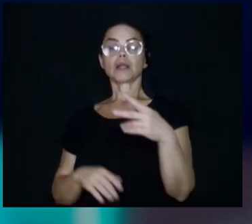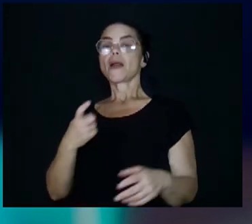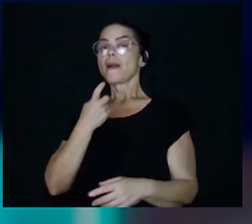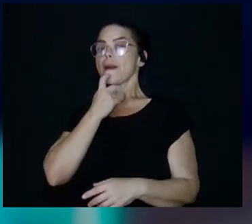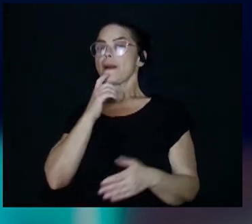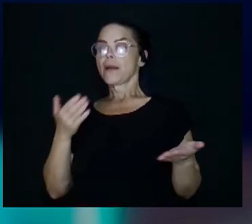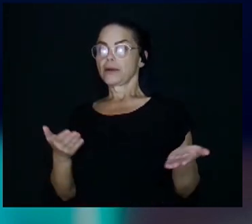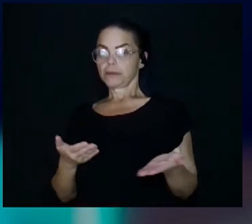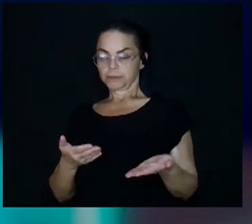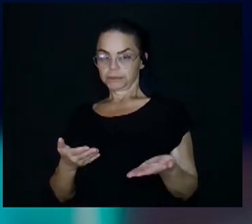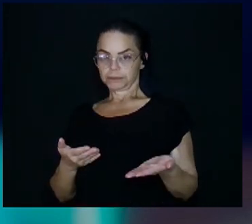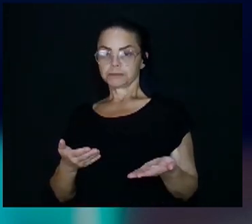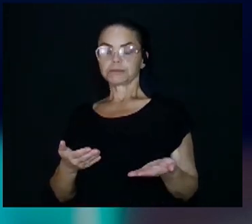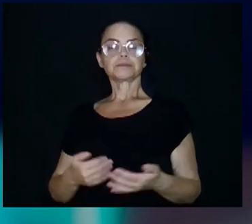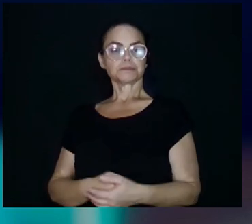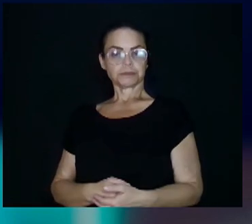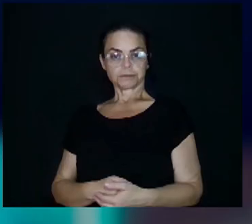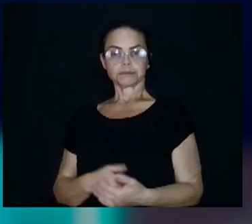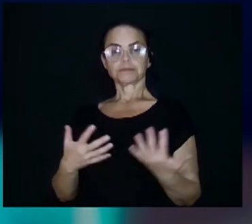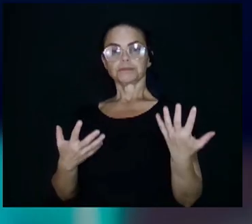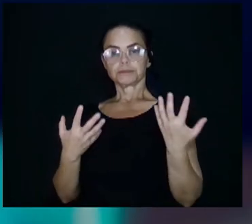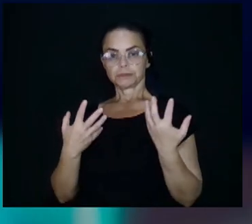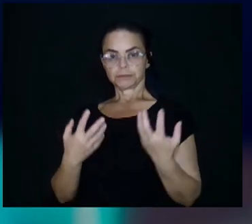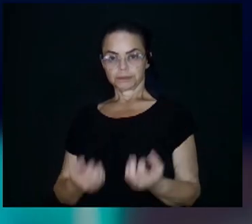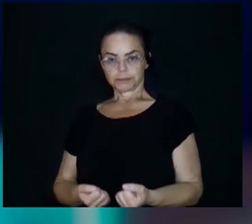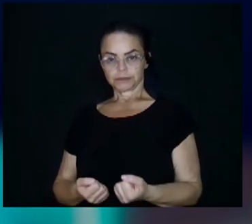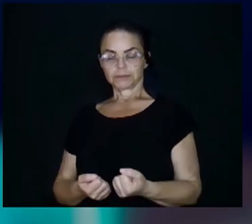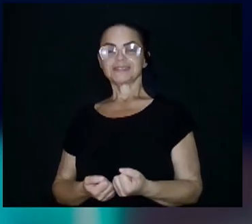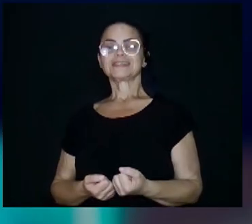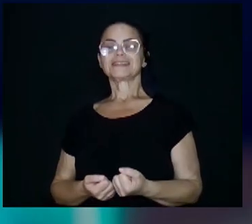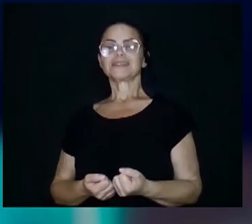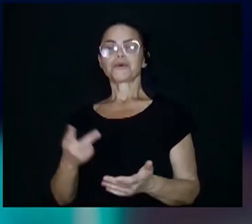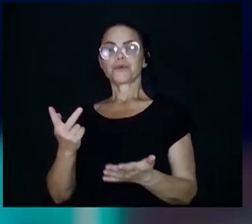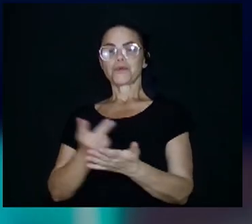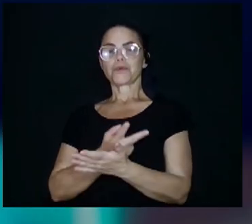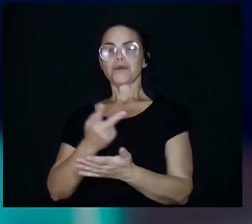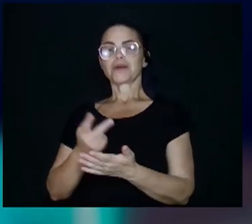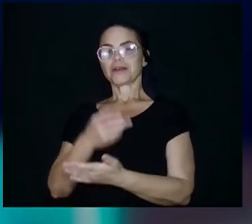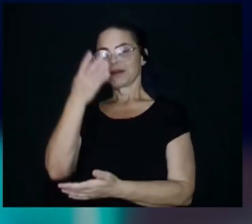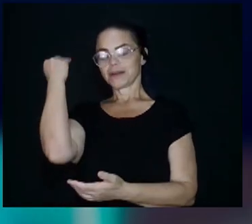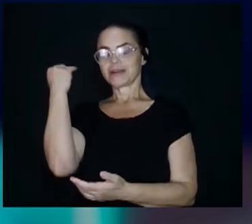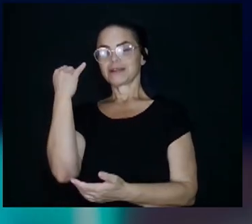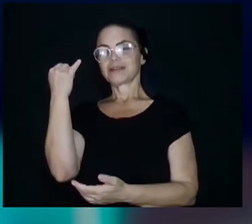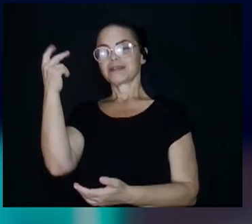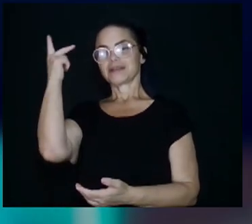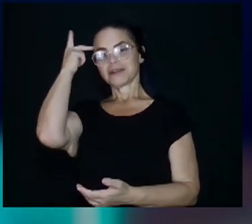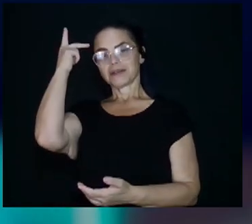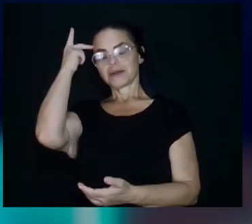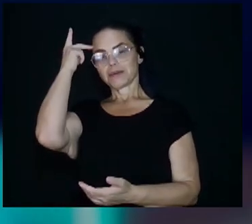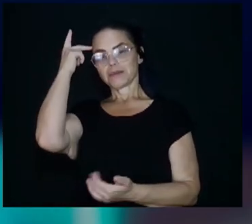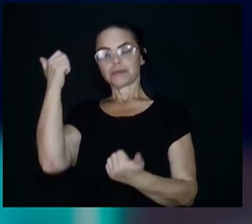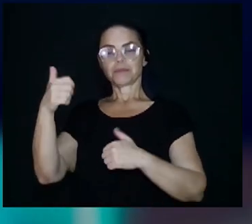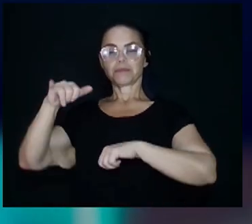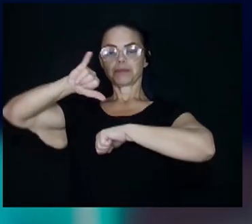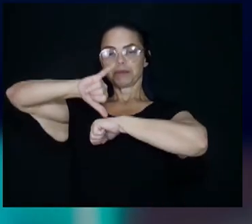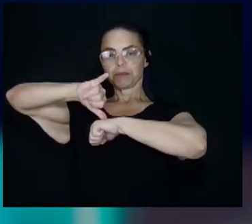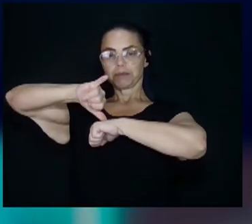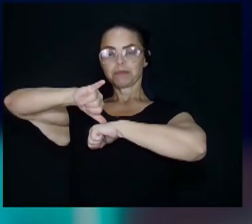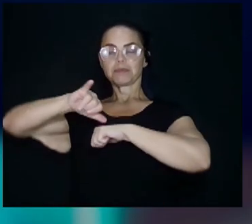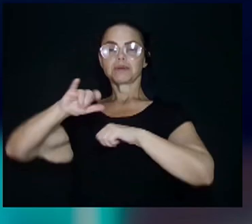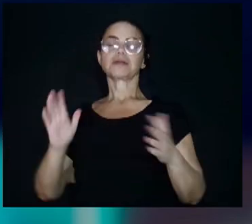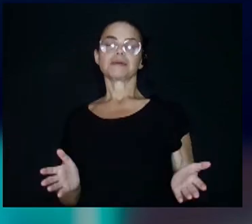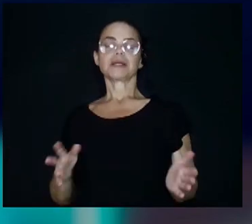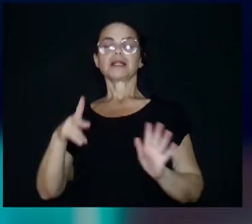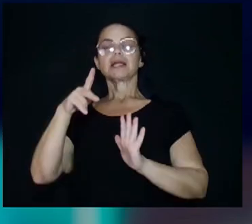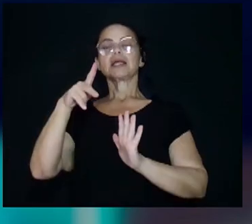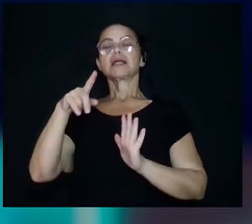quero assumir uma gafe aqui, esqueci de São Paulo, capital. Tem projeto de lei, já tem lei aprovada também, aprovada